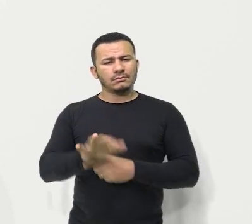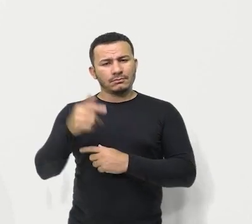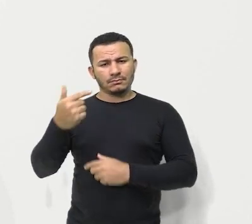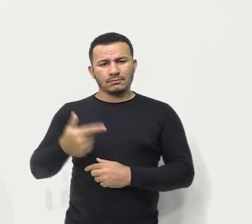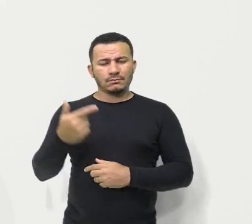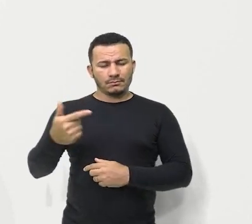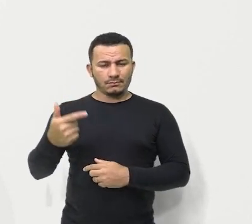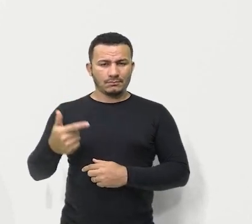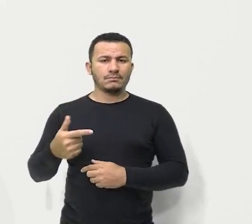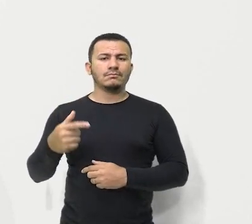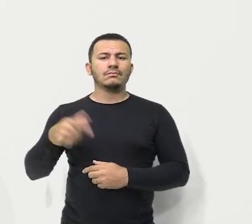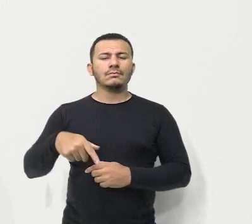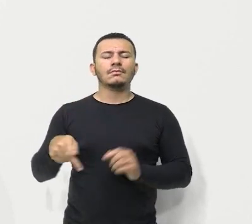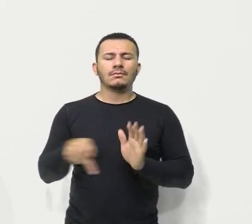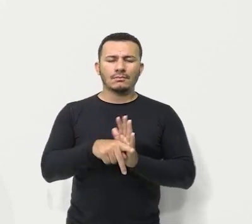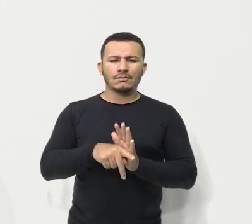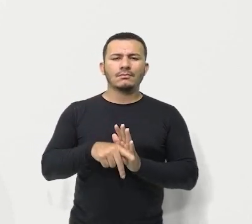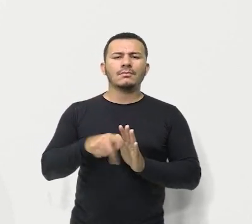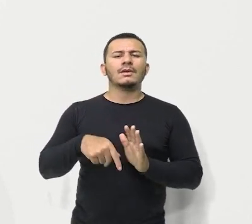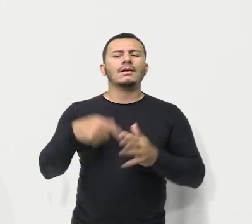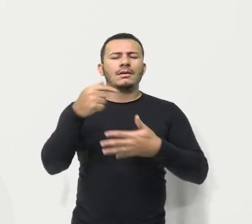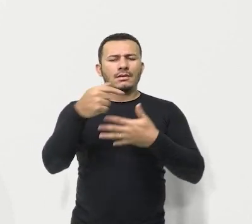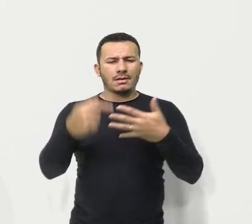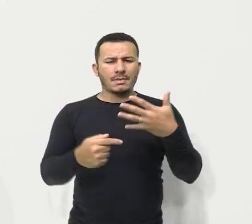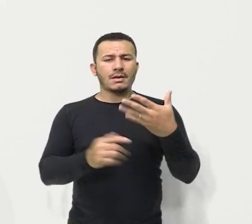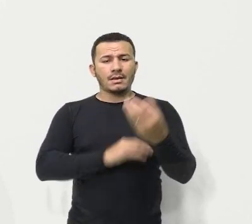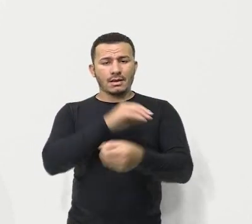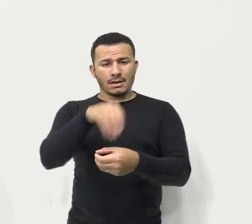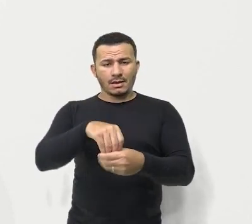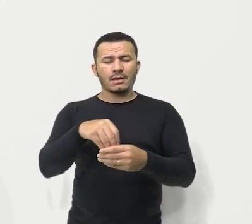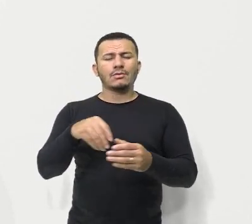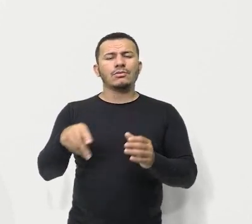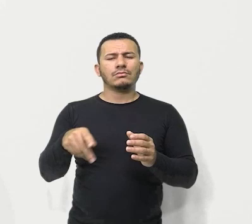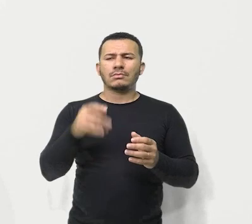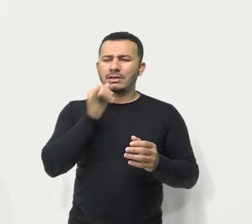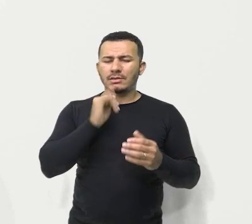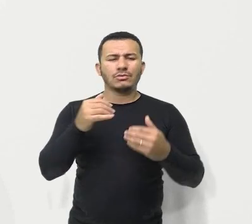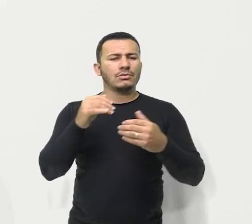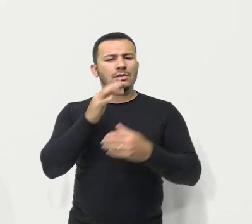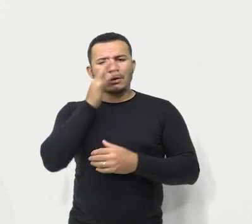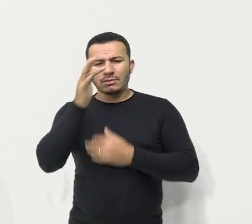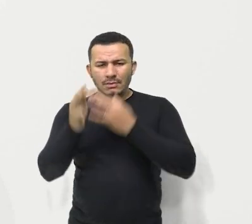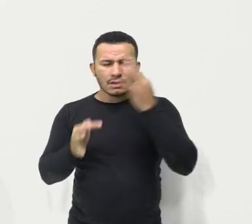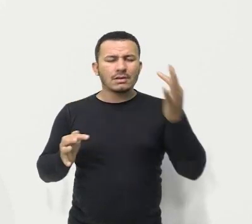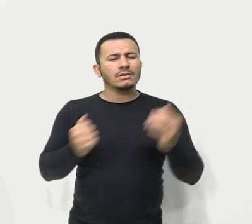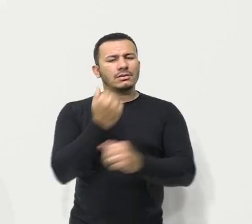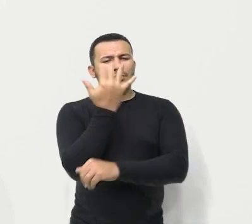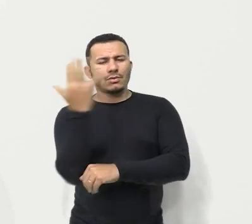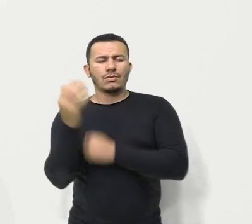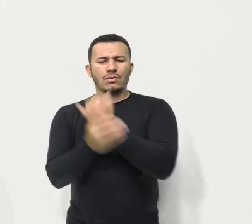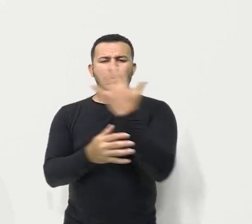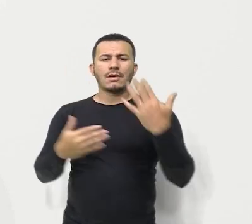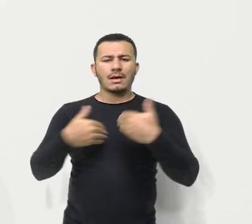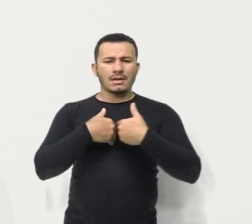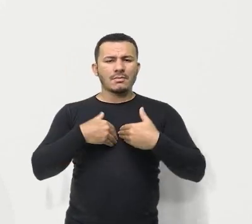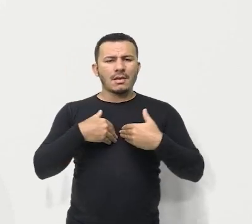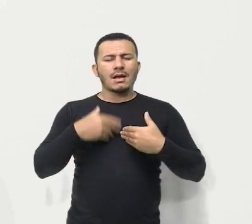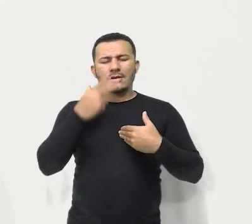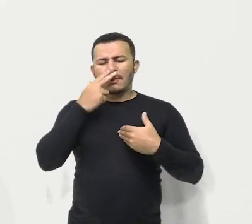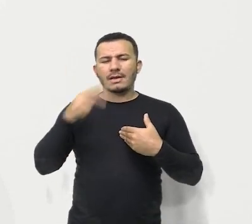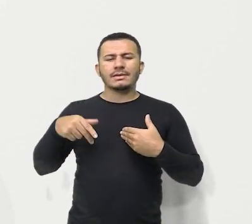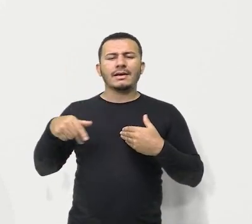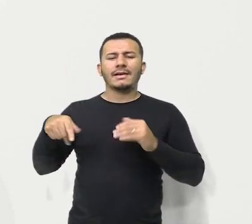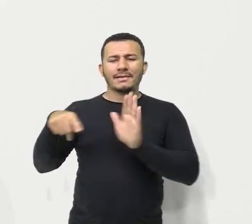a elementos que compõem a fauna e a flora amazônica, os animais, as plantas e a floresta, é uma atitude negativa.